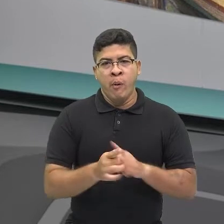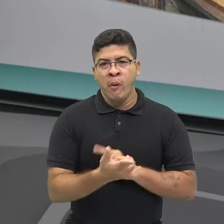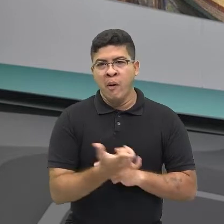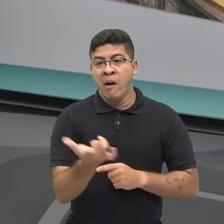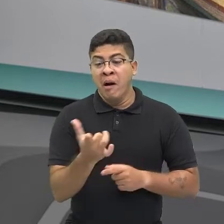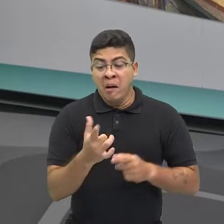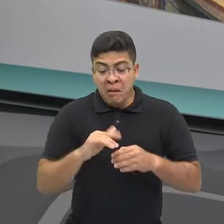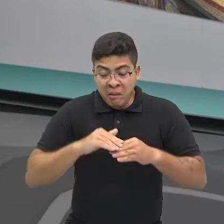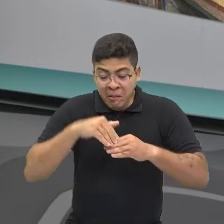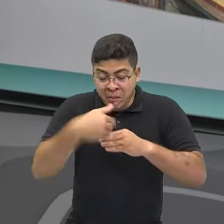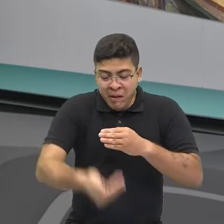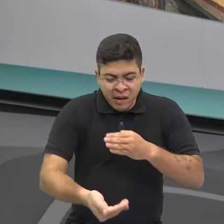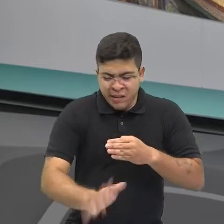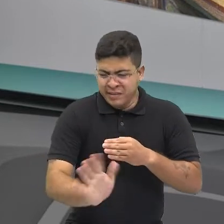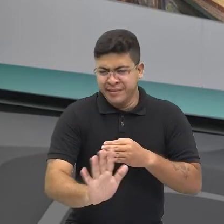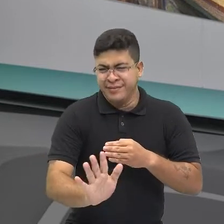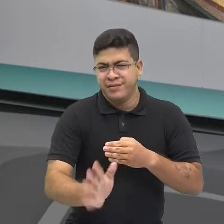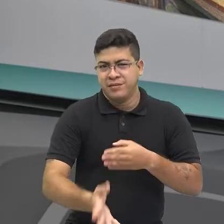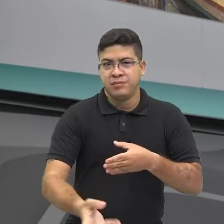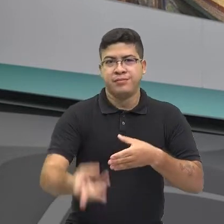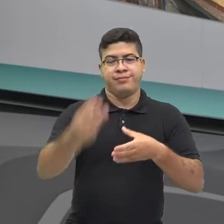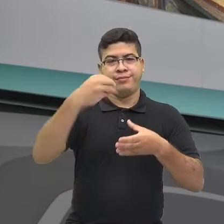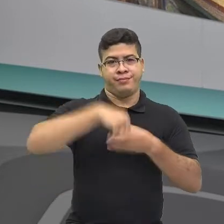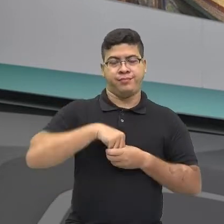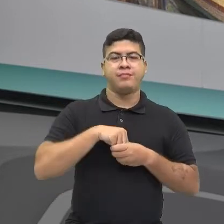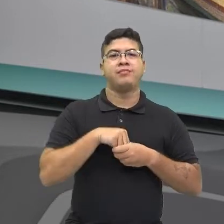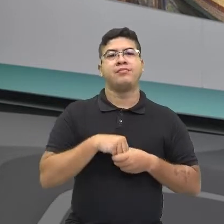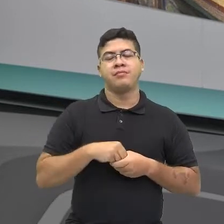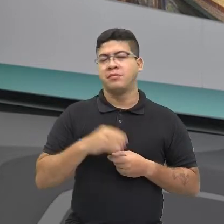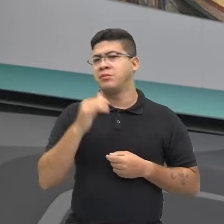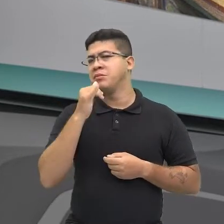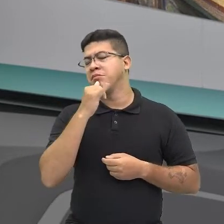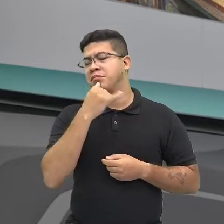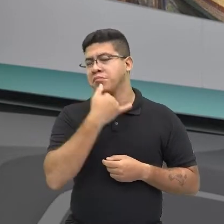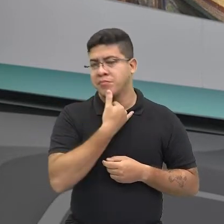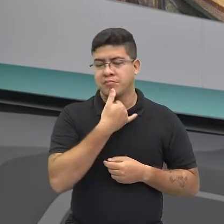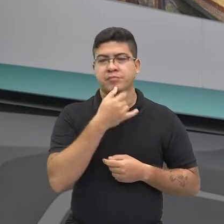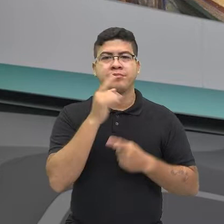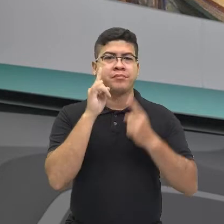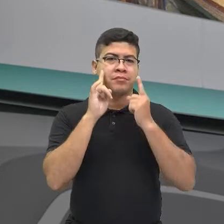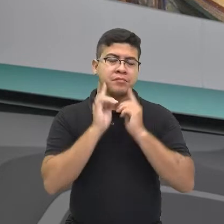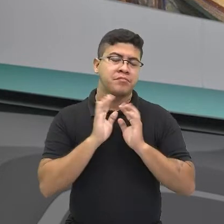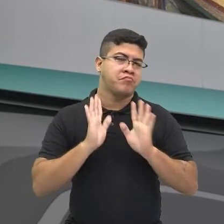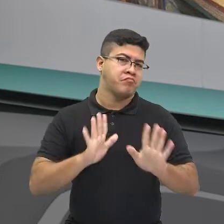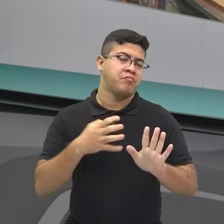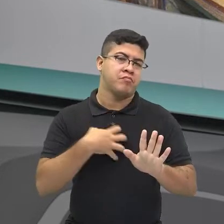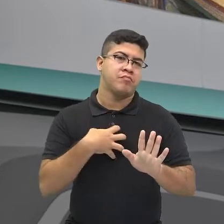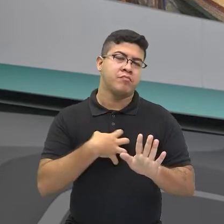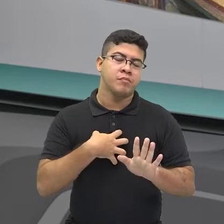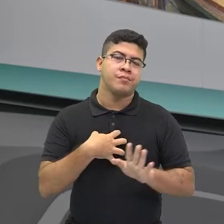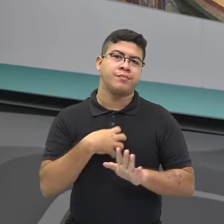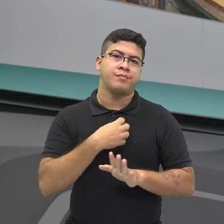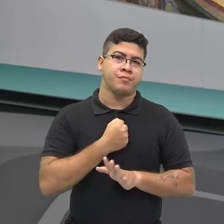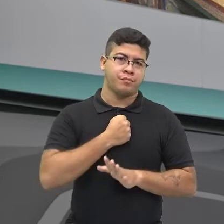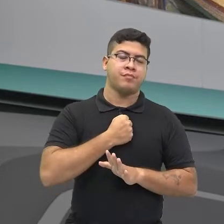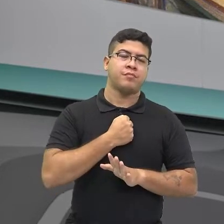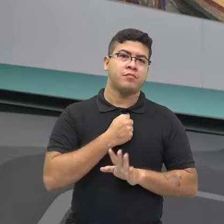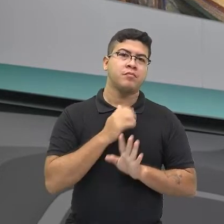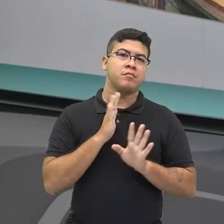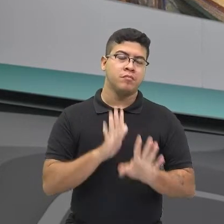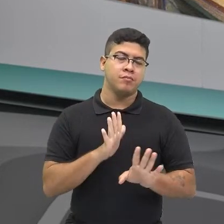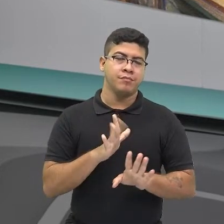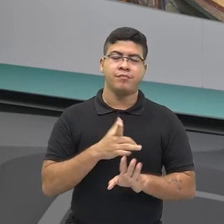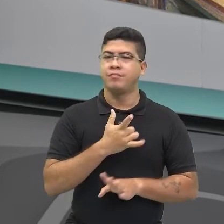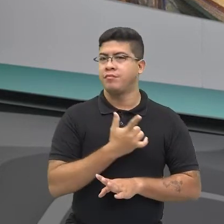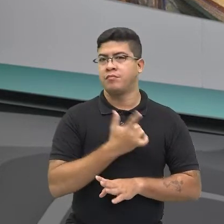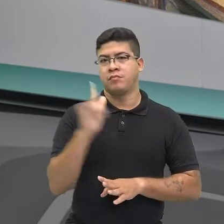interno, né? No caso aí do expressionismo, da dor, da solidão e tudo mais. Então, como no clássico não tinha como você